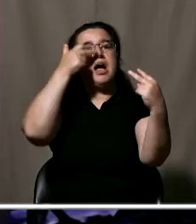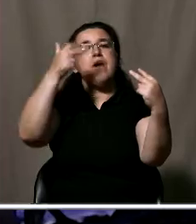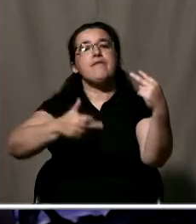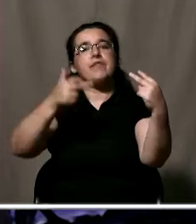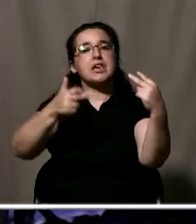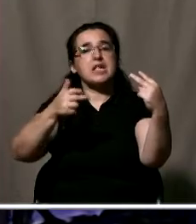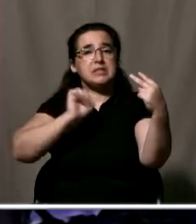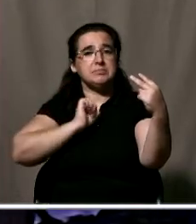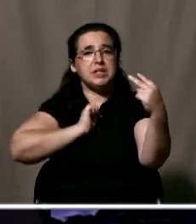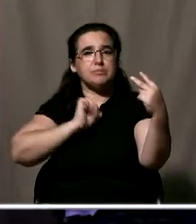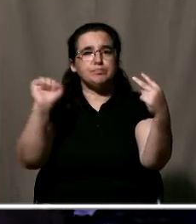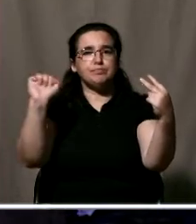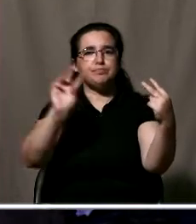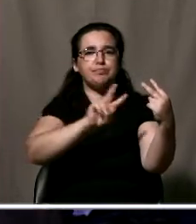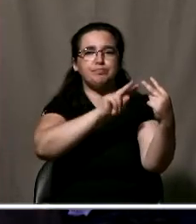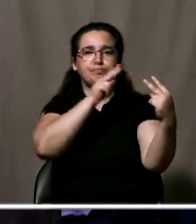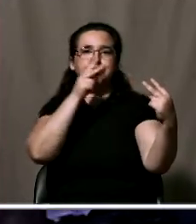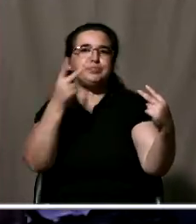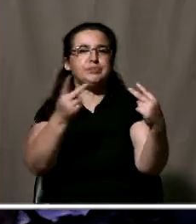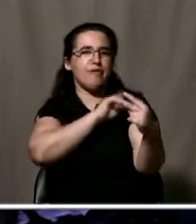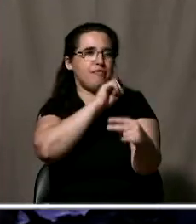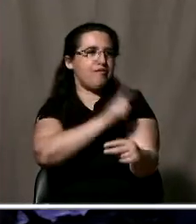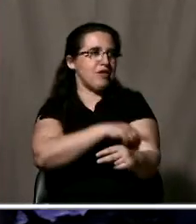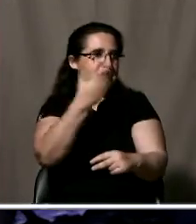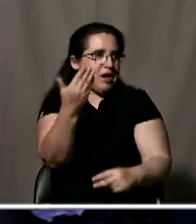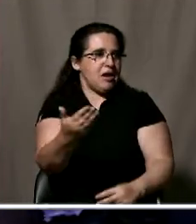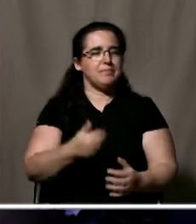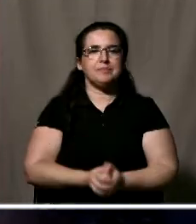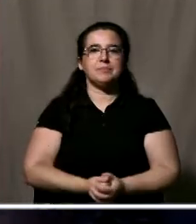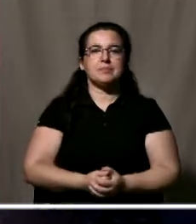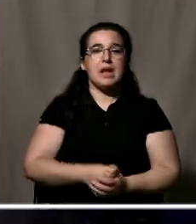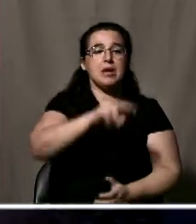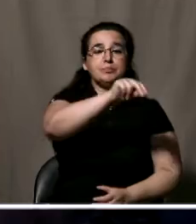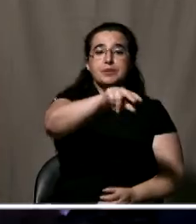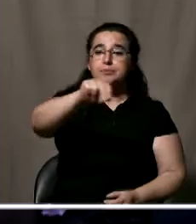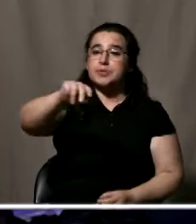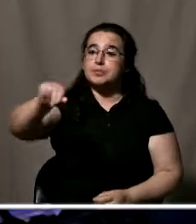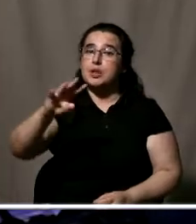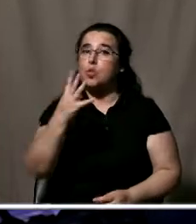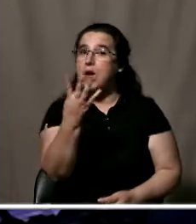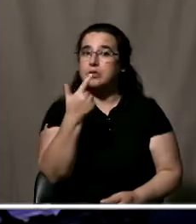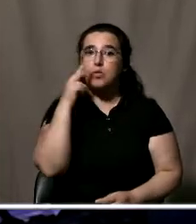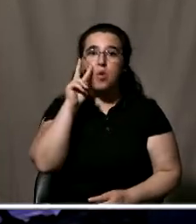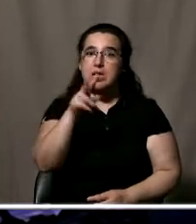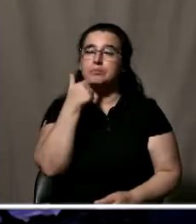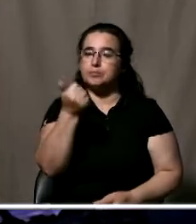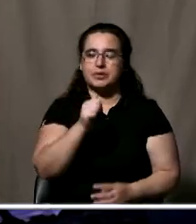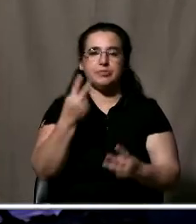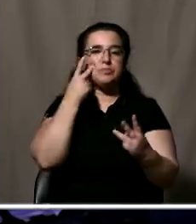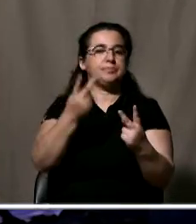encontro força nas minhas fraquezas. Four places not to look. Quatro locais onde nós, para onde não first, podemos olhar. I don't look back. Primeiro, não podemos olhar para